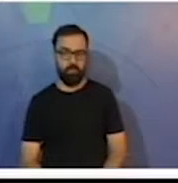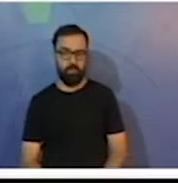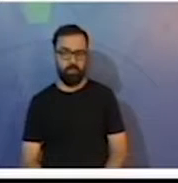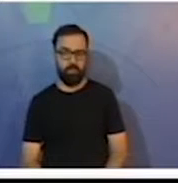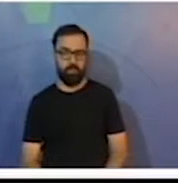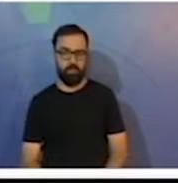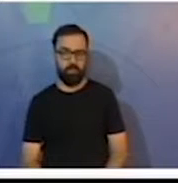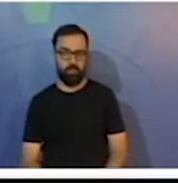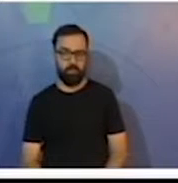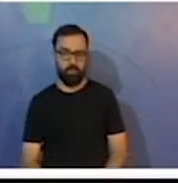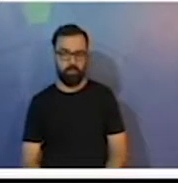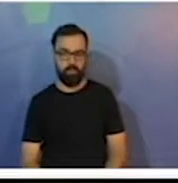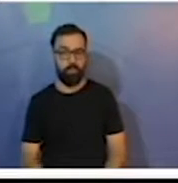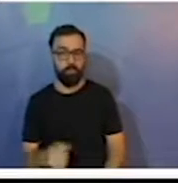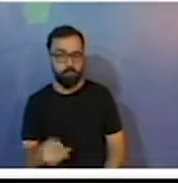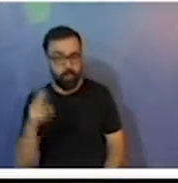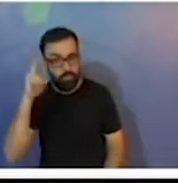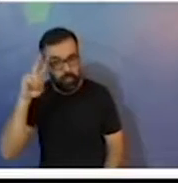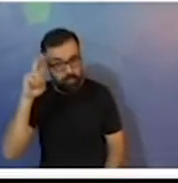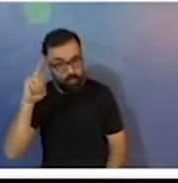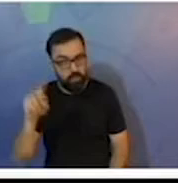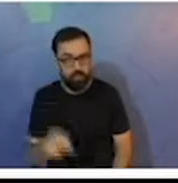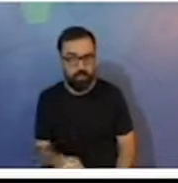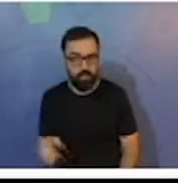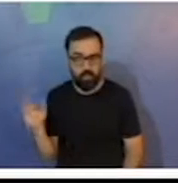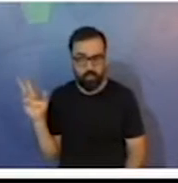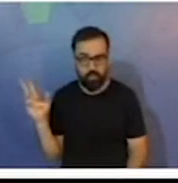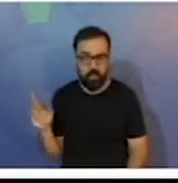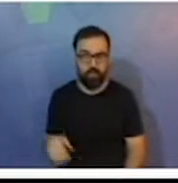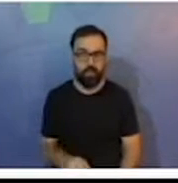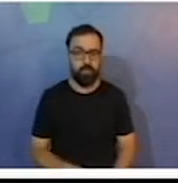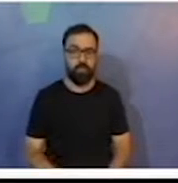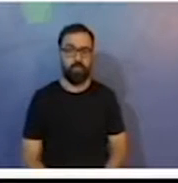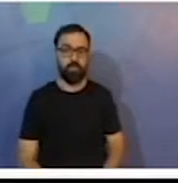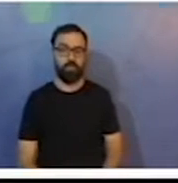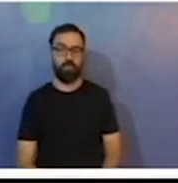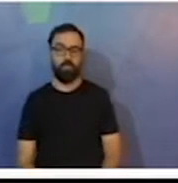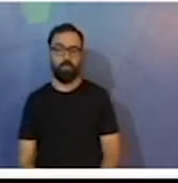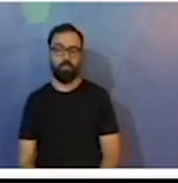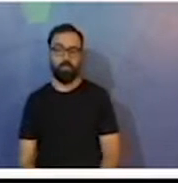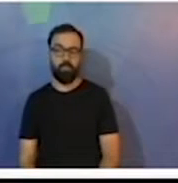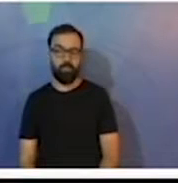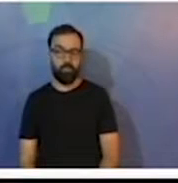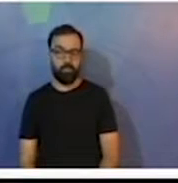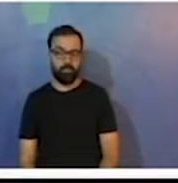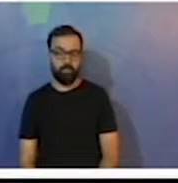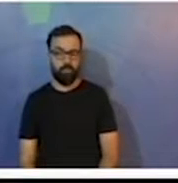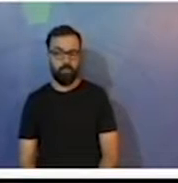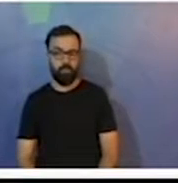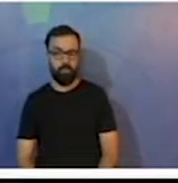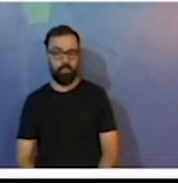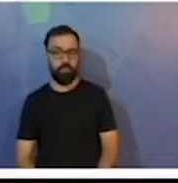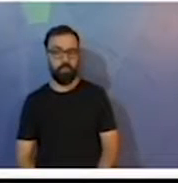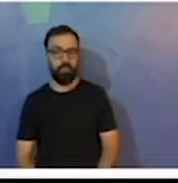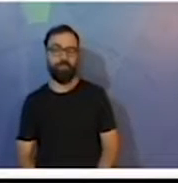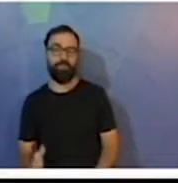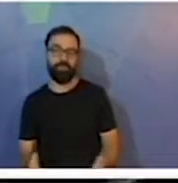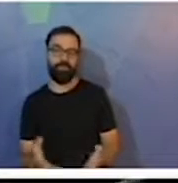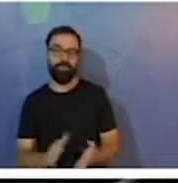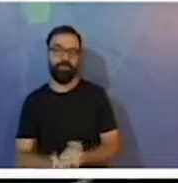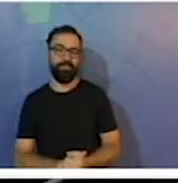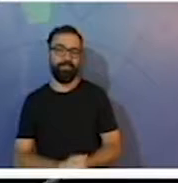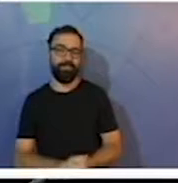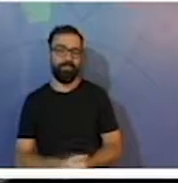falar que você não se lembra da aula da Lara Clara da Laura Croft e do scooby-doo no caderno dois pelo